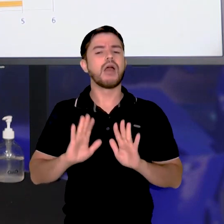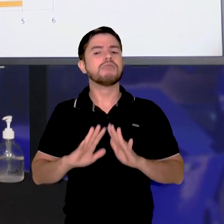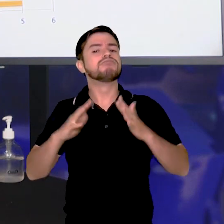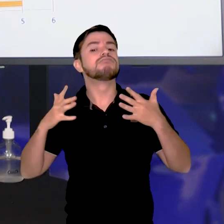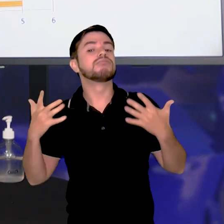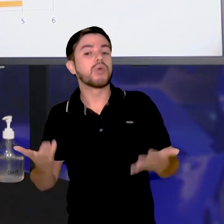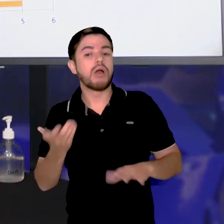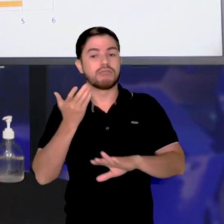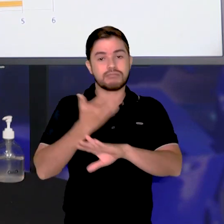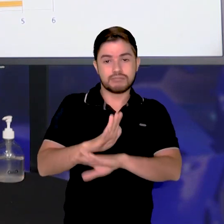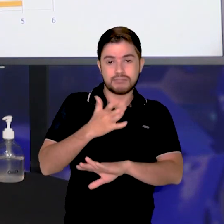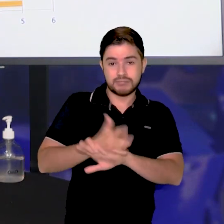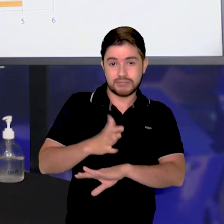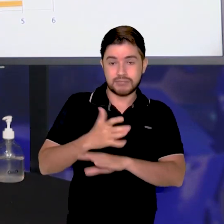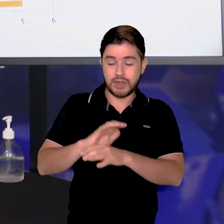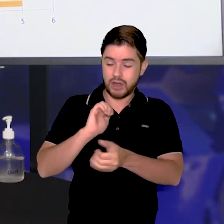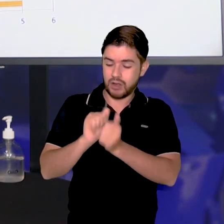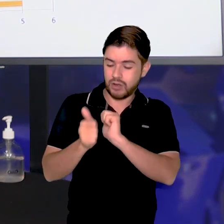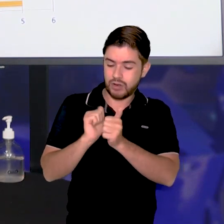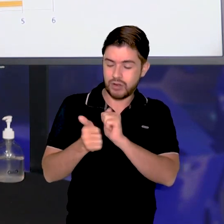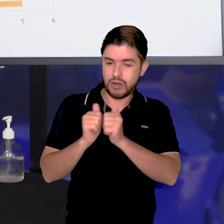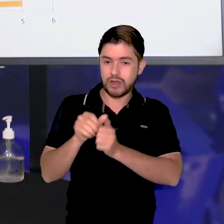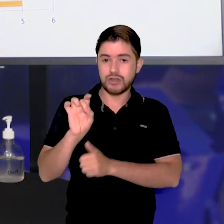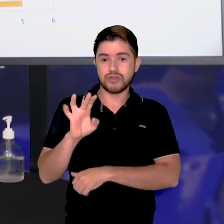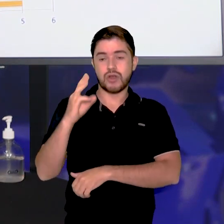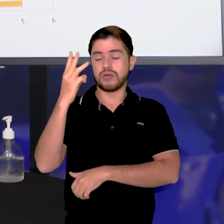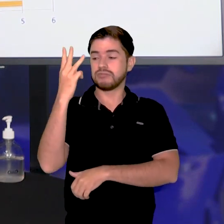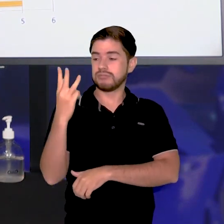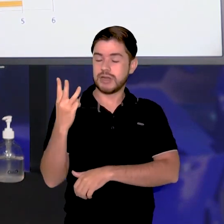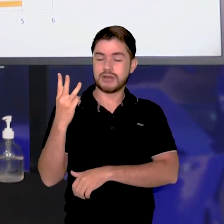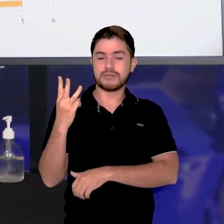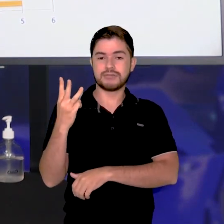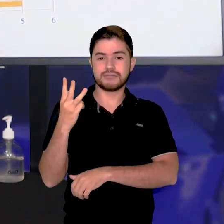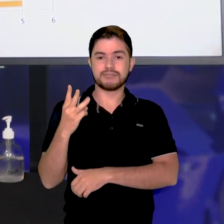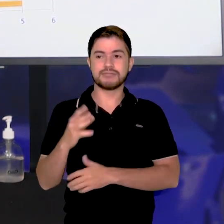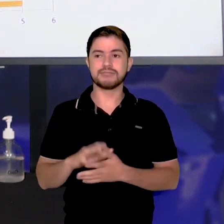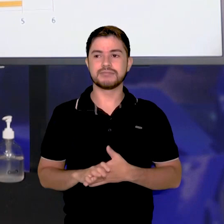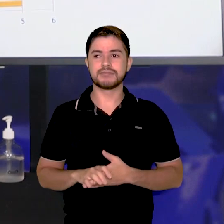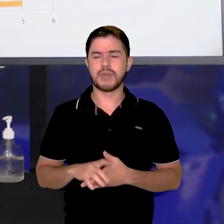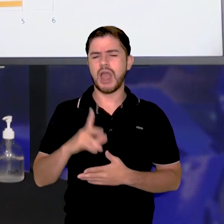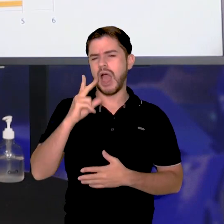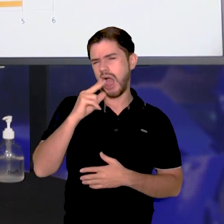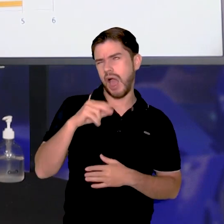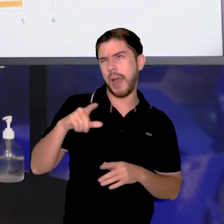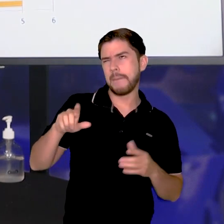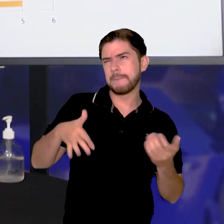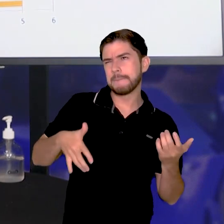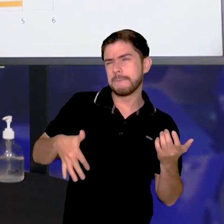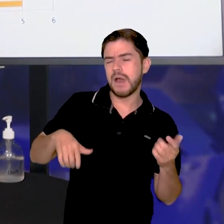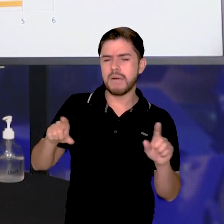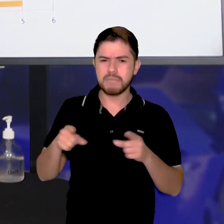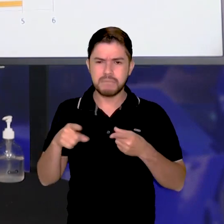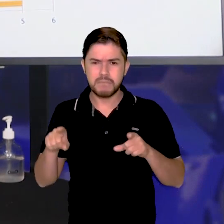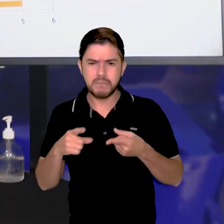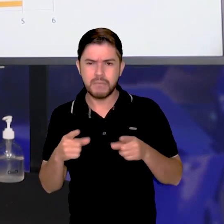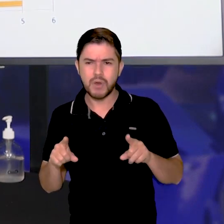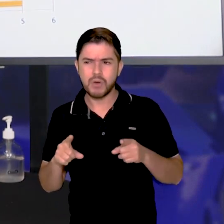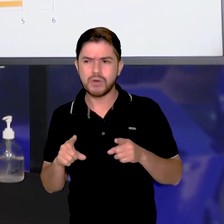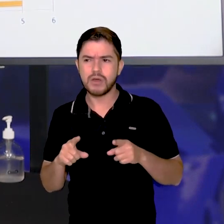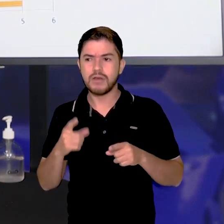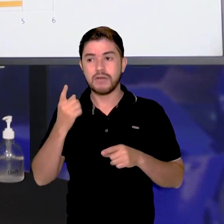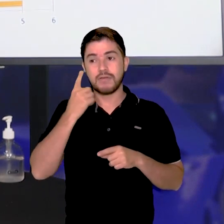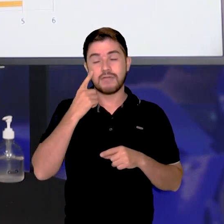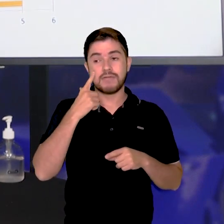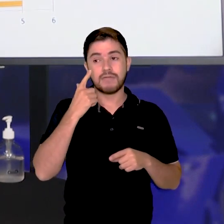atividade, qual esporte é praticado apenas por 3 alunos? Vamos lá. Será que é música? Ó, se a gente analisar aqui na música, a barra vai